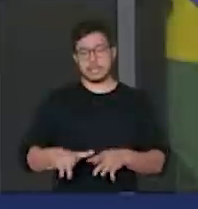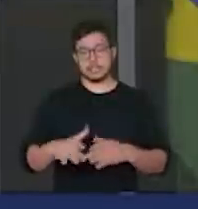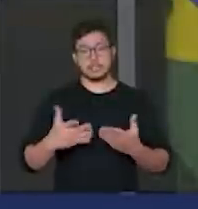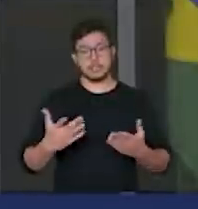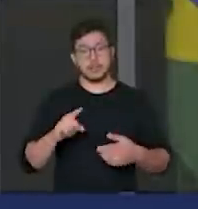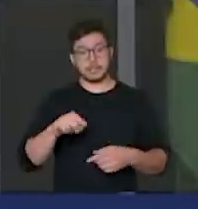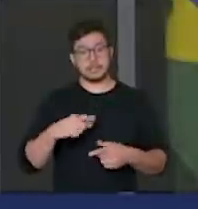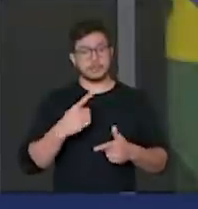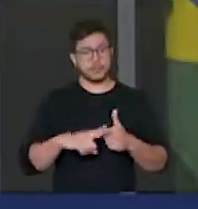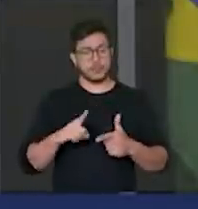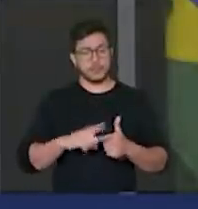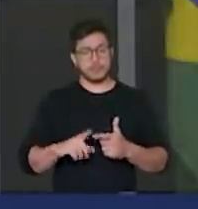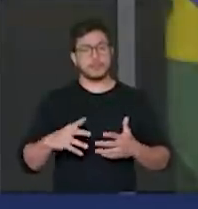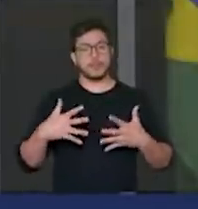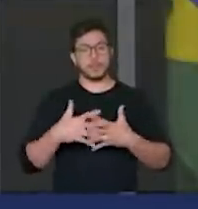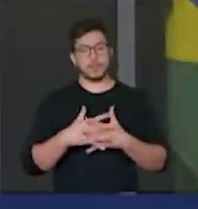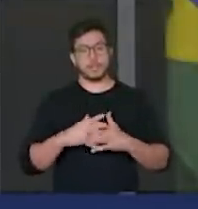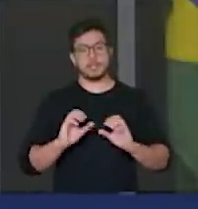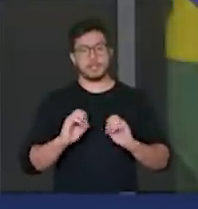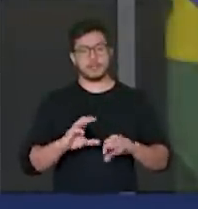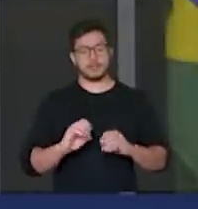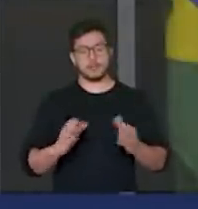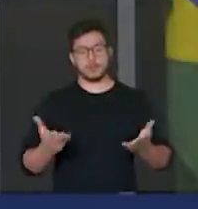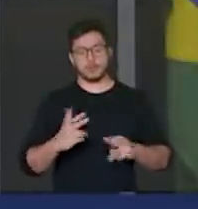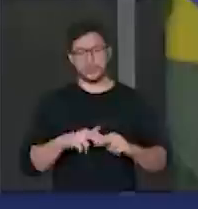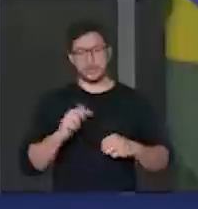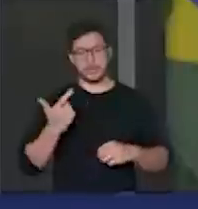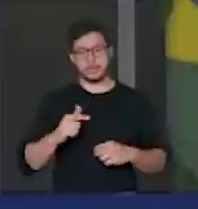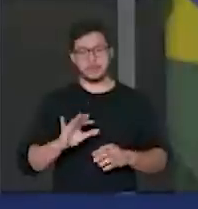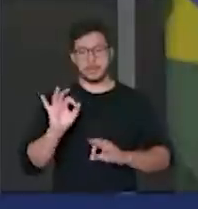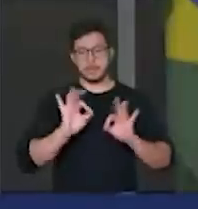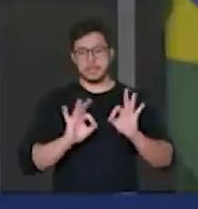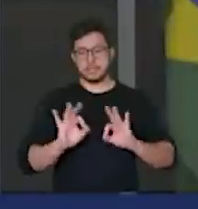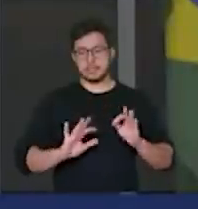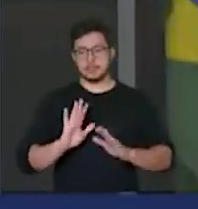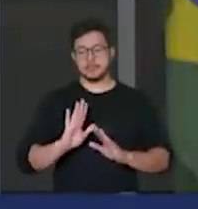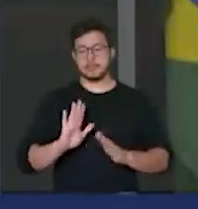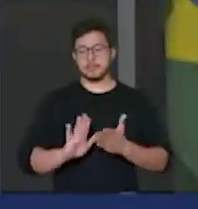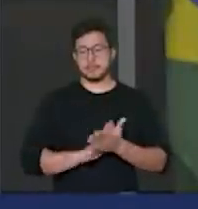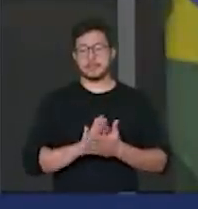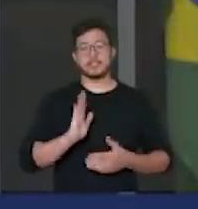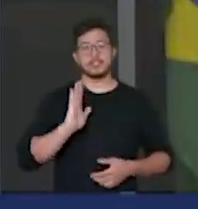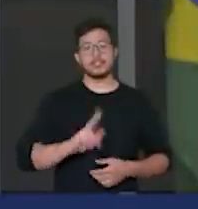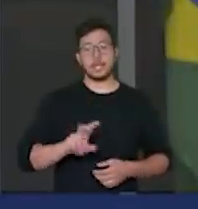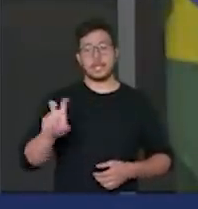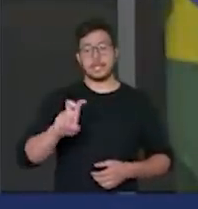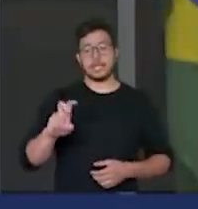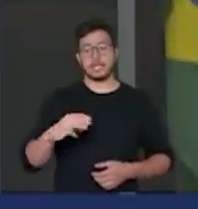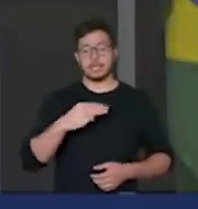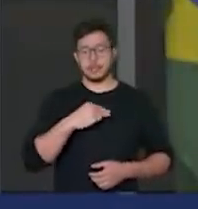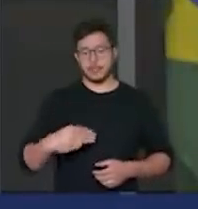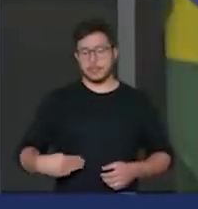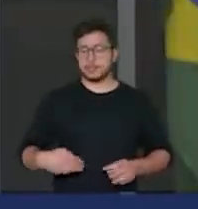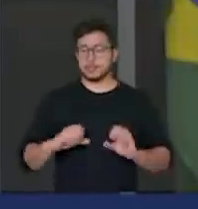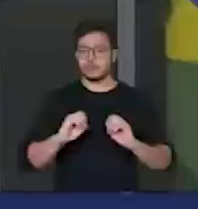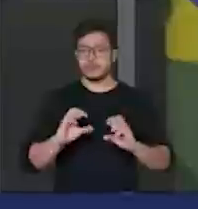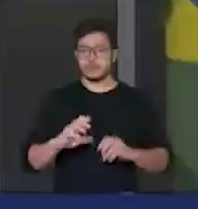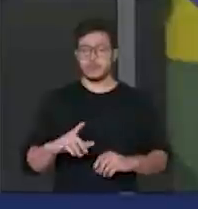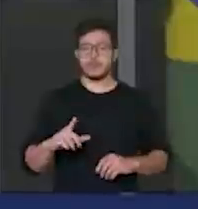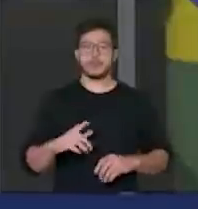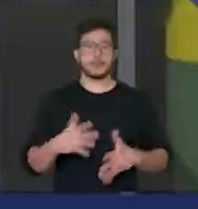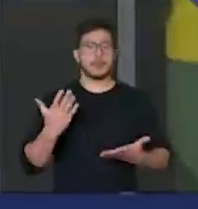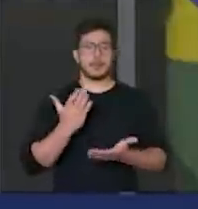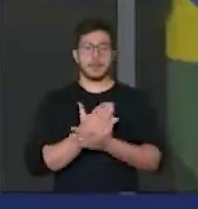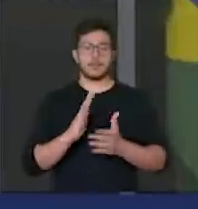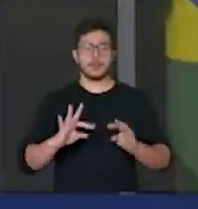cenário caótico que se encontra a nossa educação de hoje, sem planejamento, passando pelo 5º ministro da Educação e ainda acabando com o